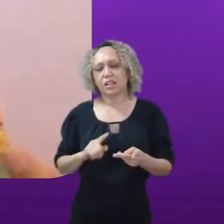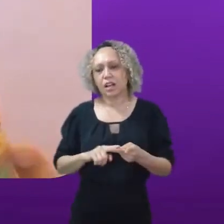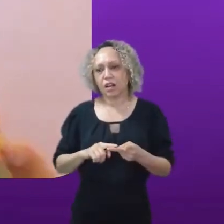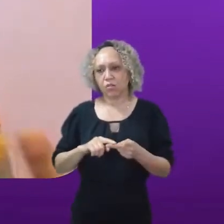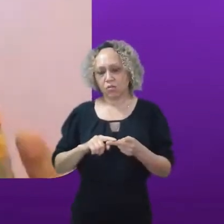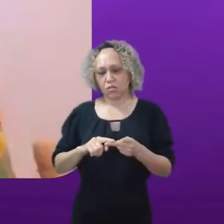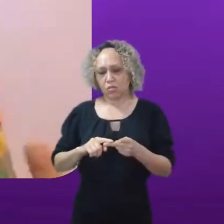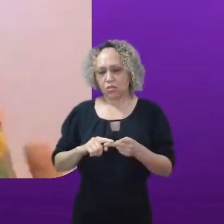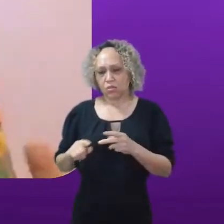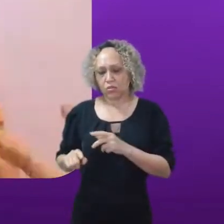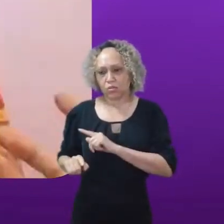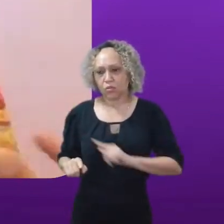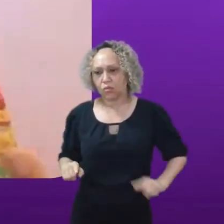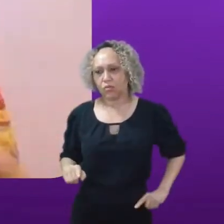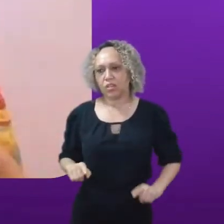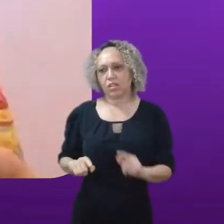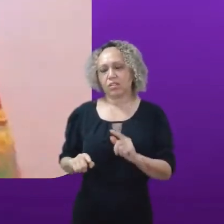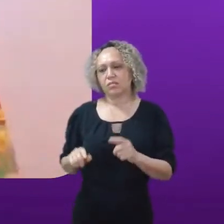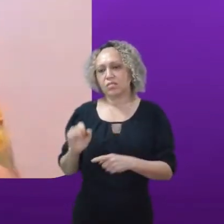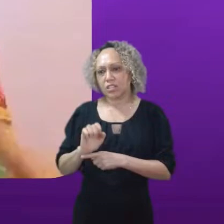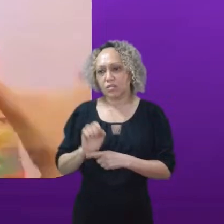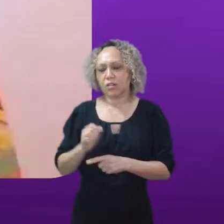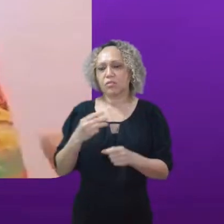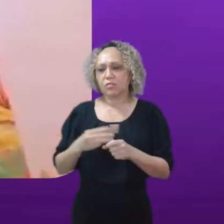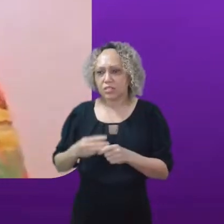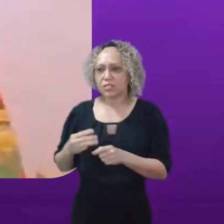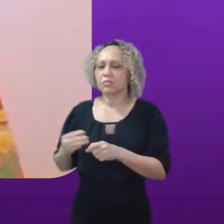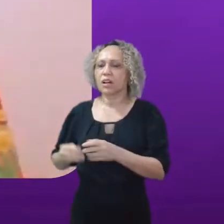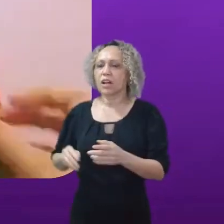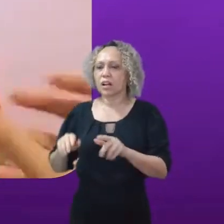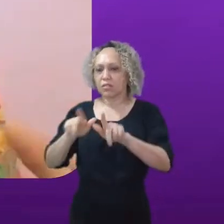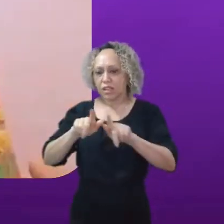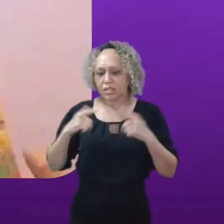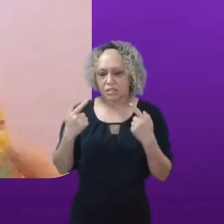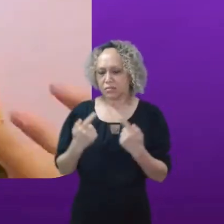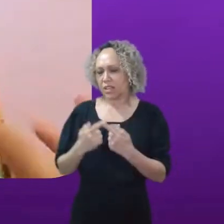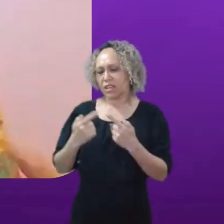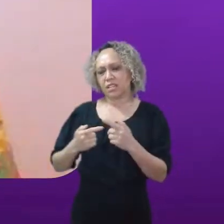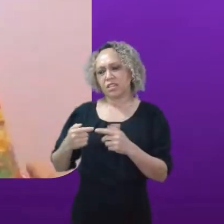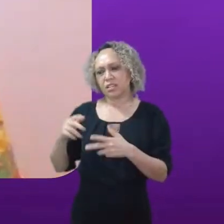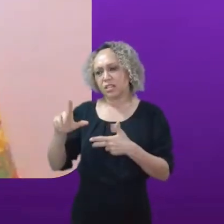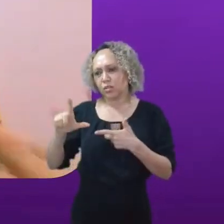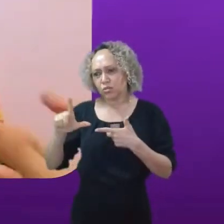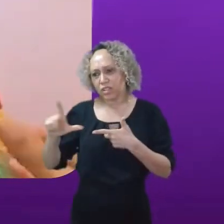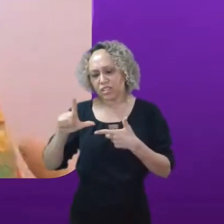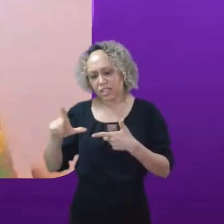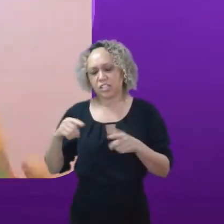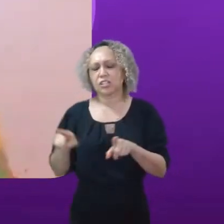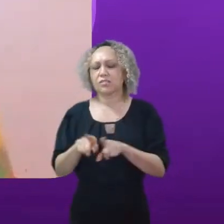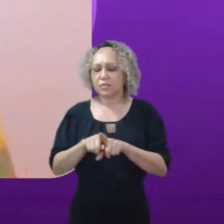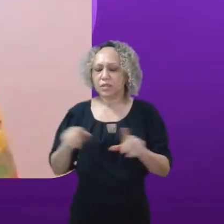das assembleias legislativas, de construir, de produzir políticas públicas que garantam esse fomento, que garantam